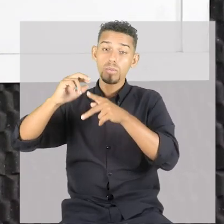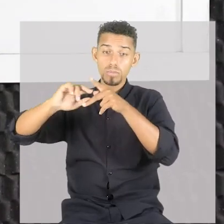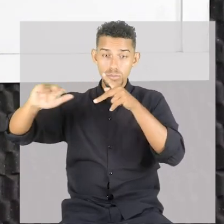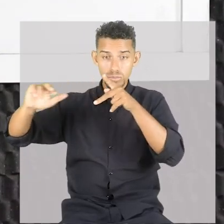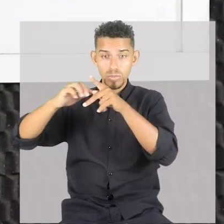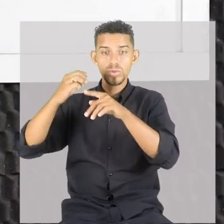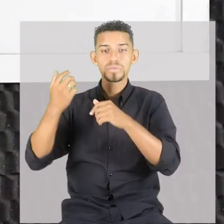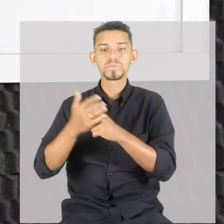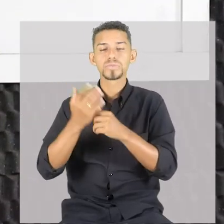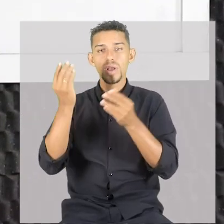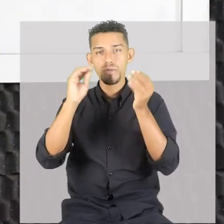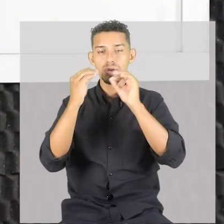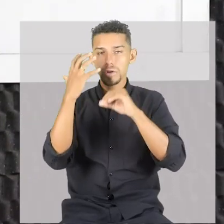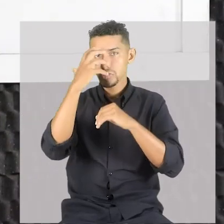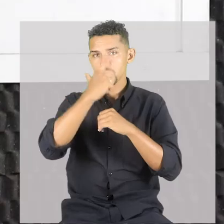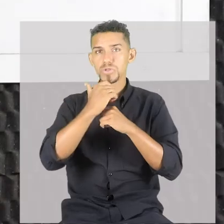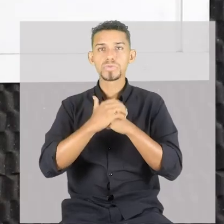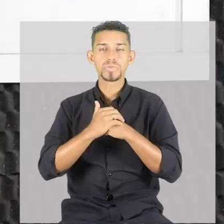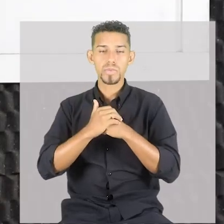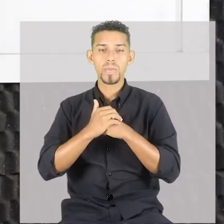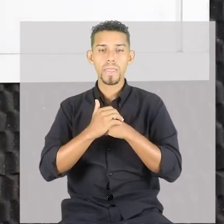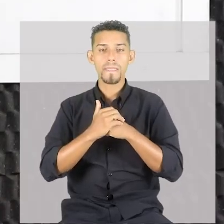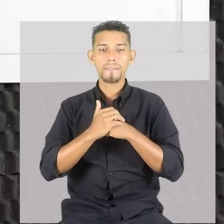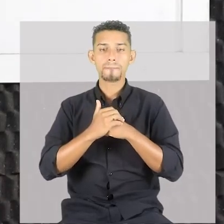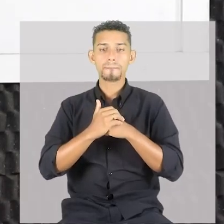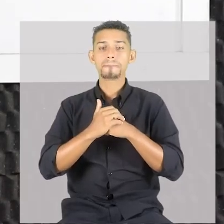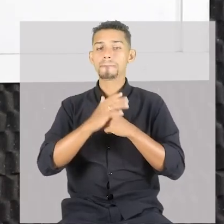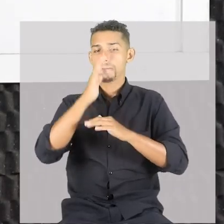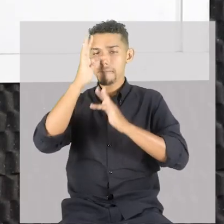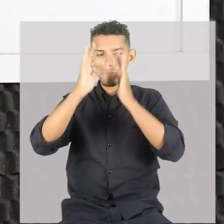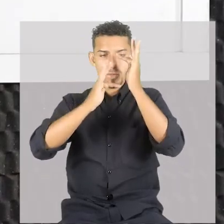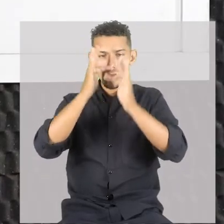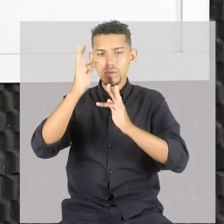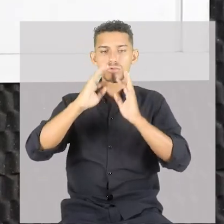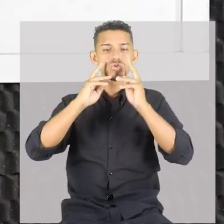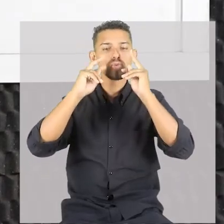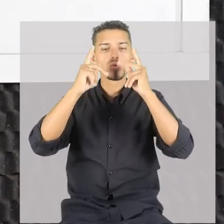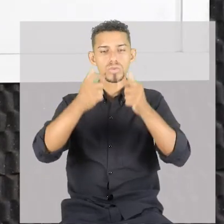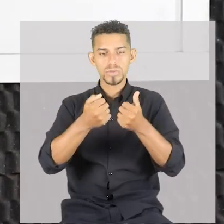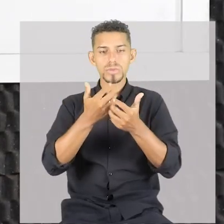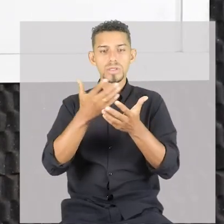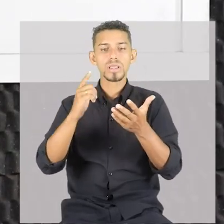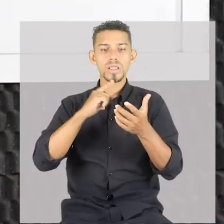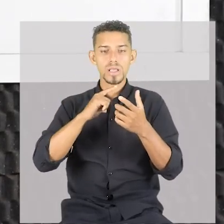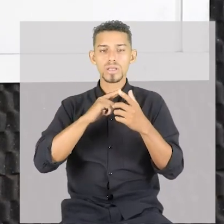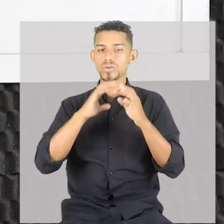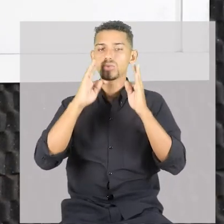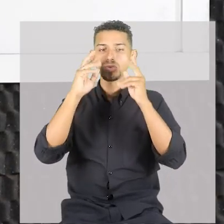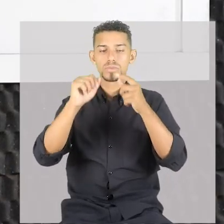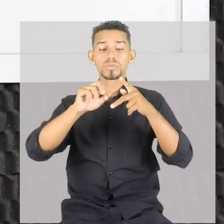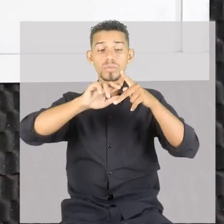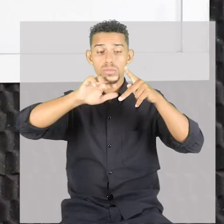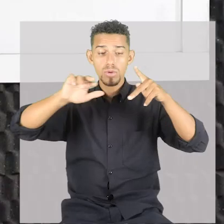teu quadro, né? Tá ficando bonito. Bora lá. As plantas, todas as plantas, elas são